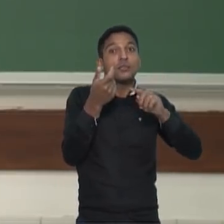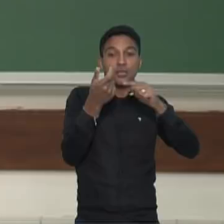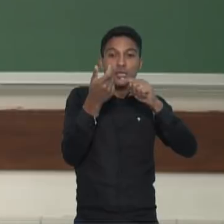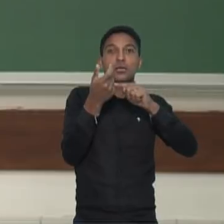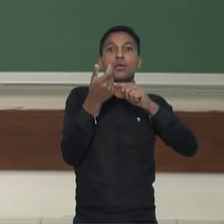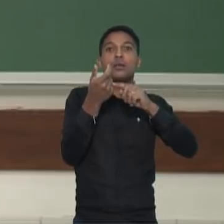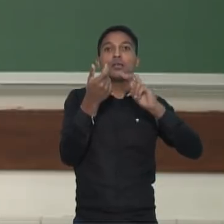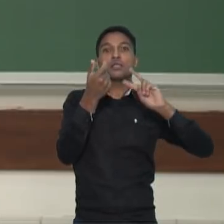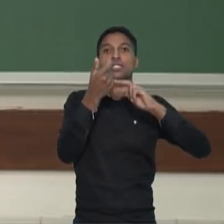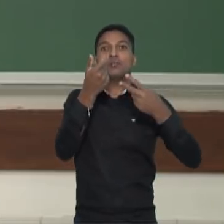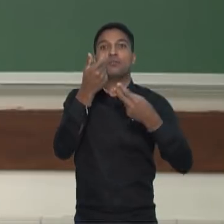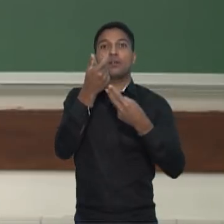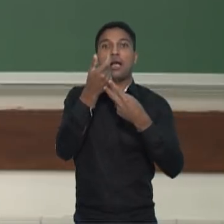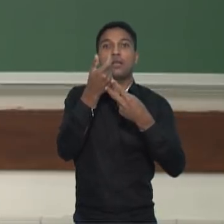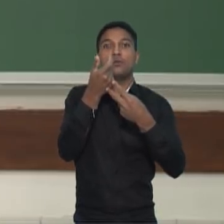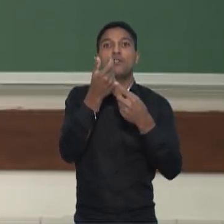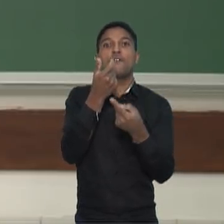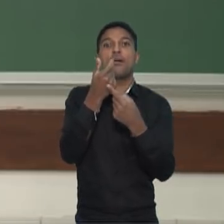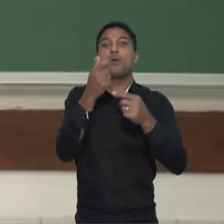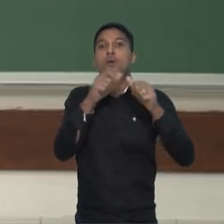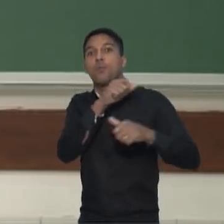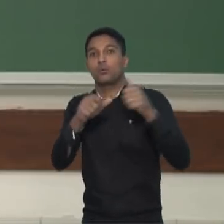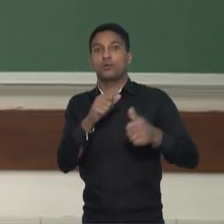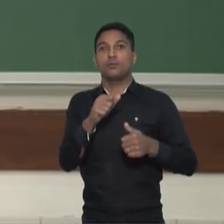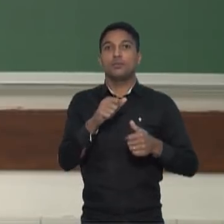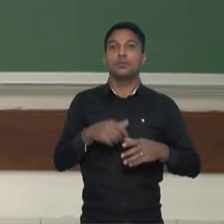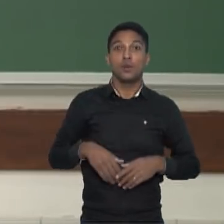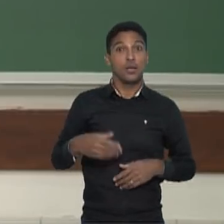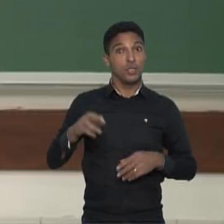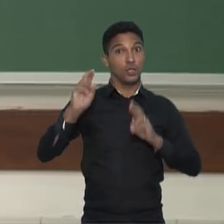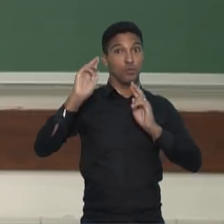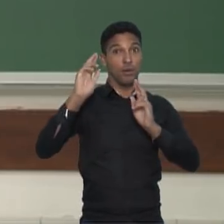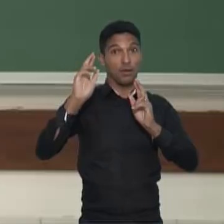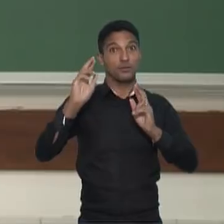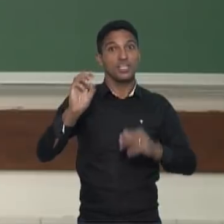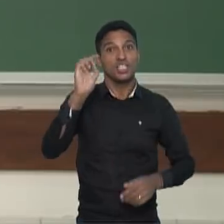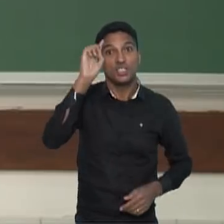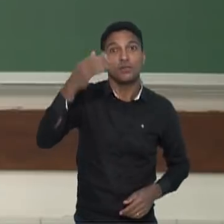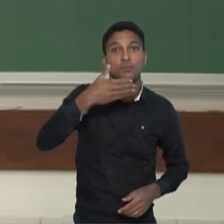aula. Desejo a você dias melhores e bons estudos.